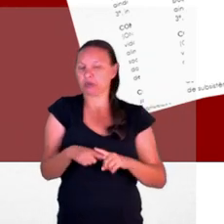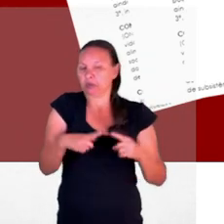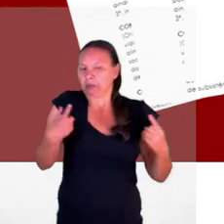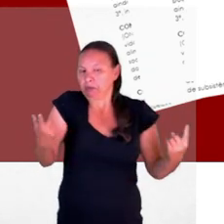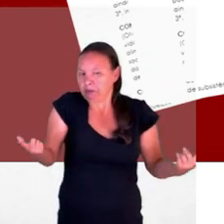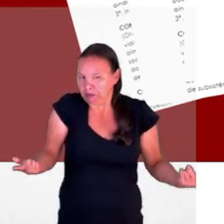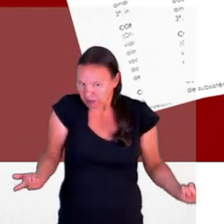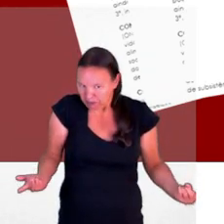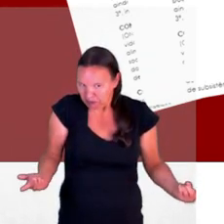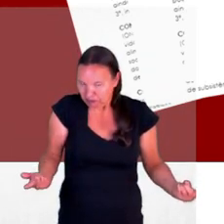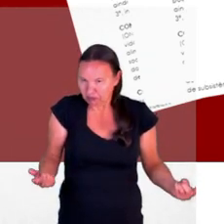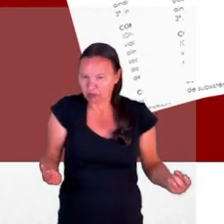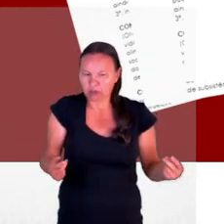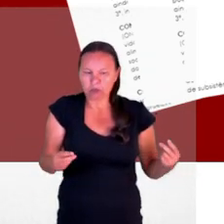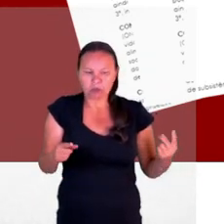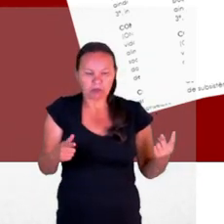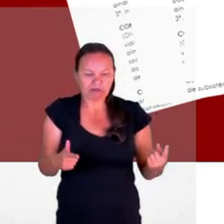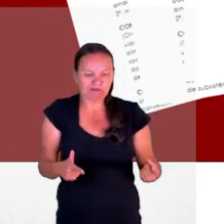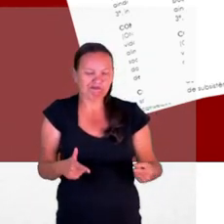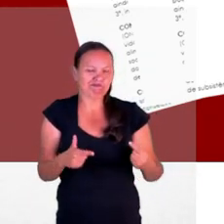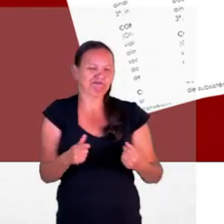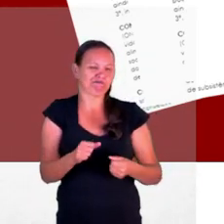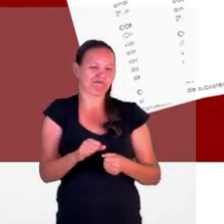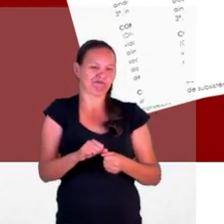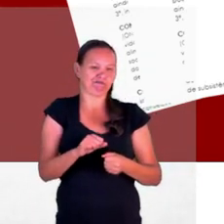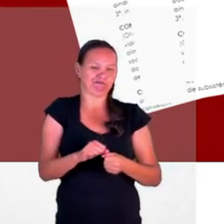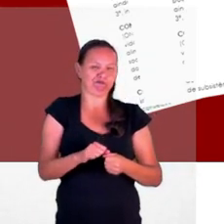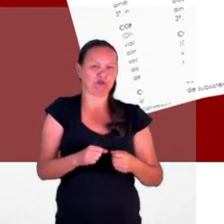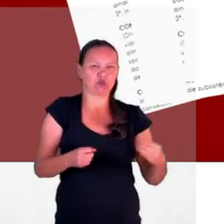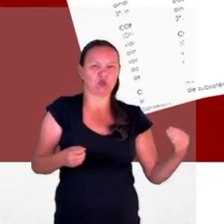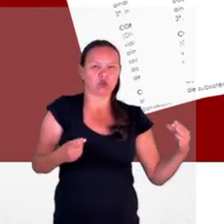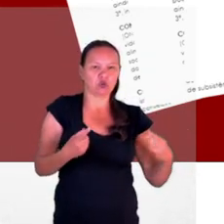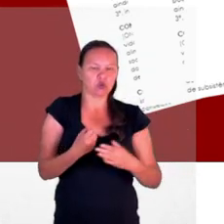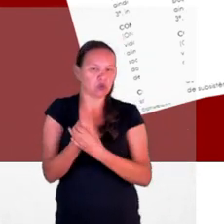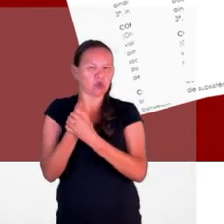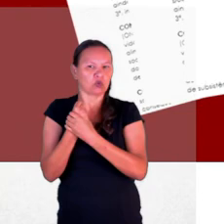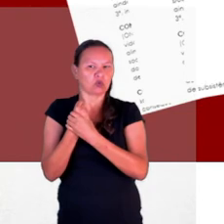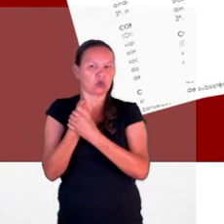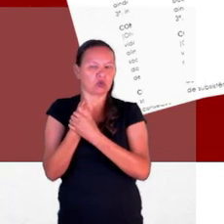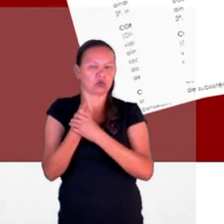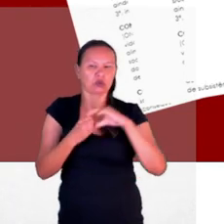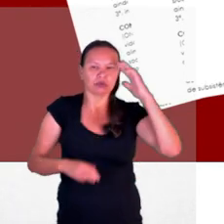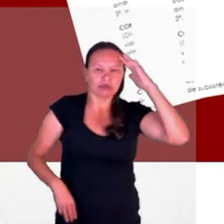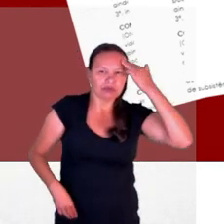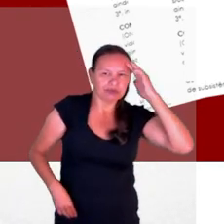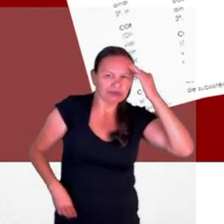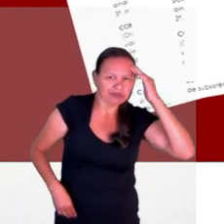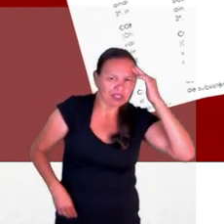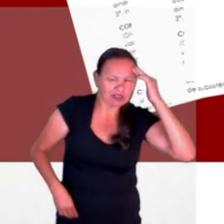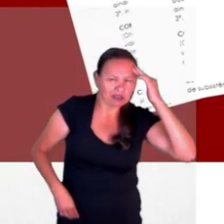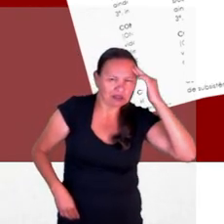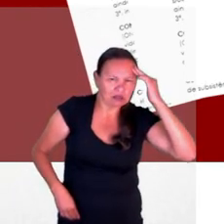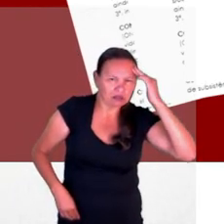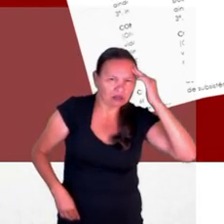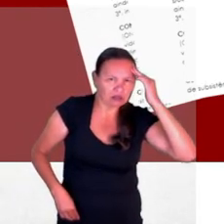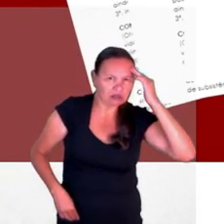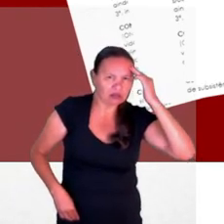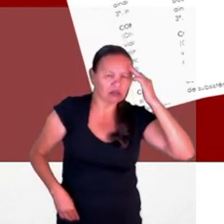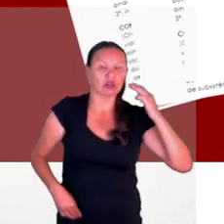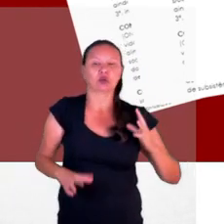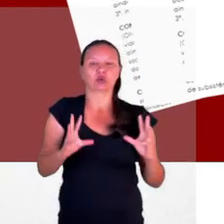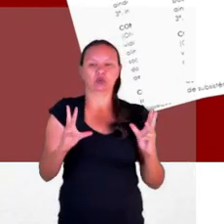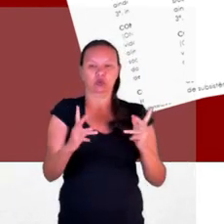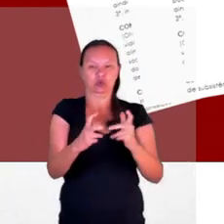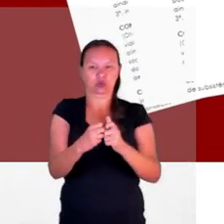ou muito lenta para reagir obviamente compreendendo também a nossa incompletude